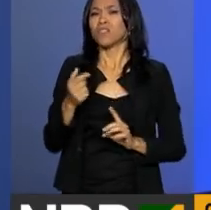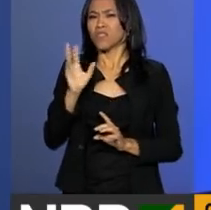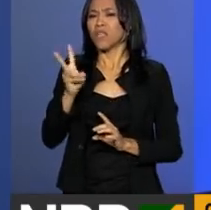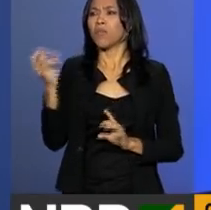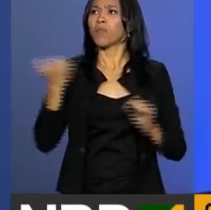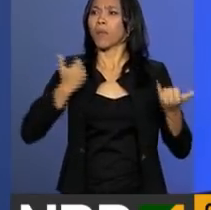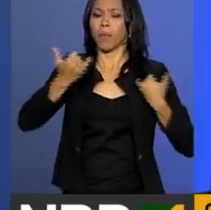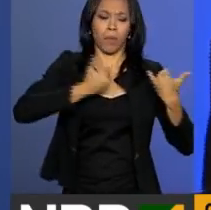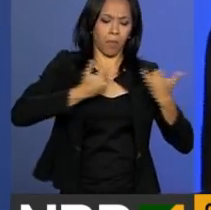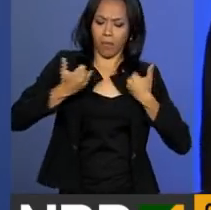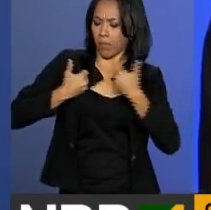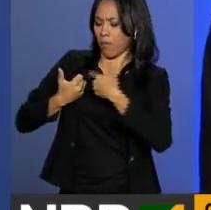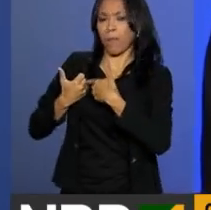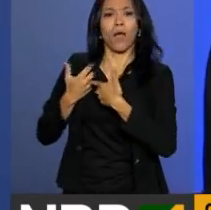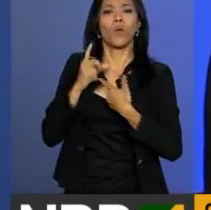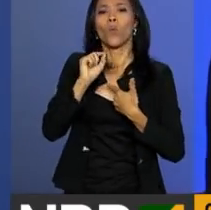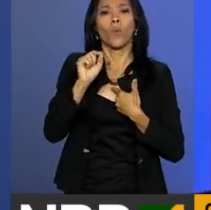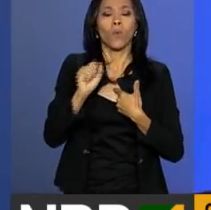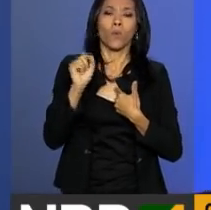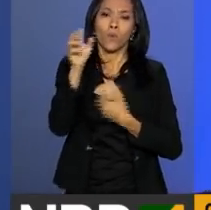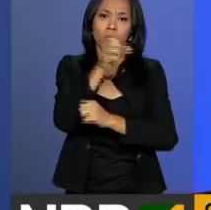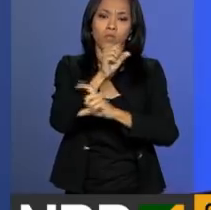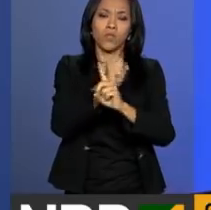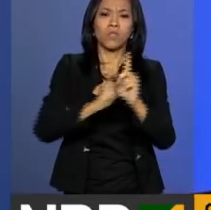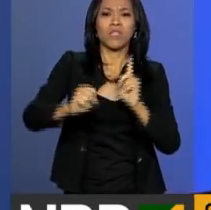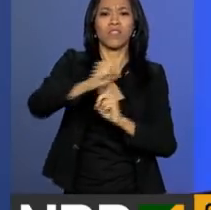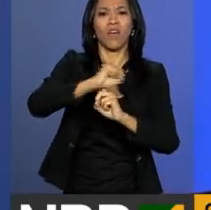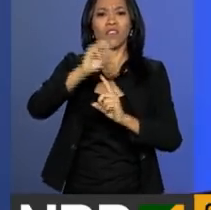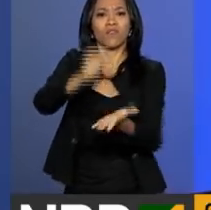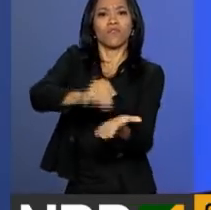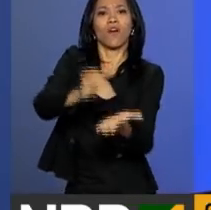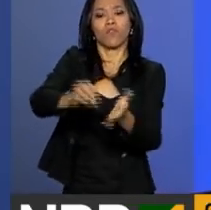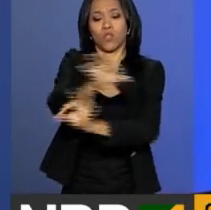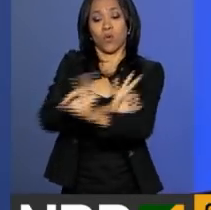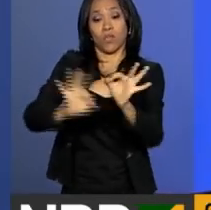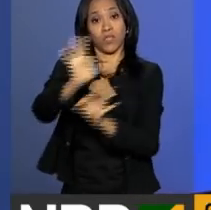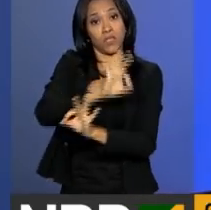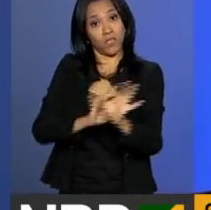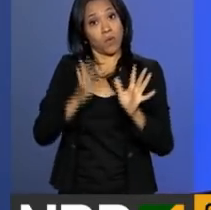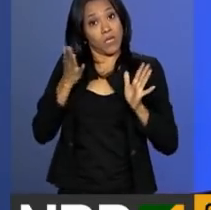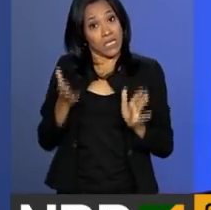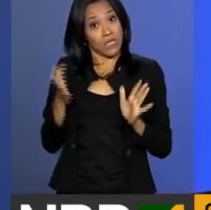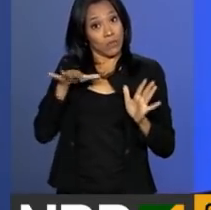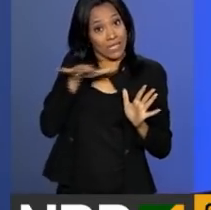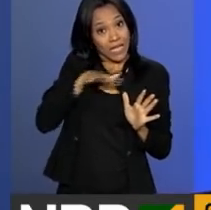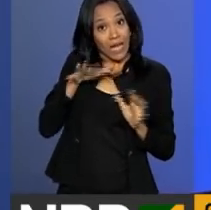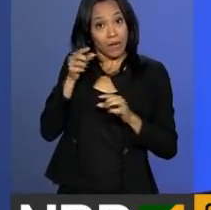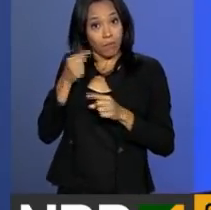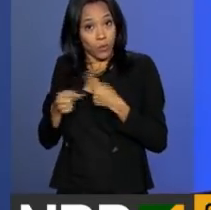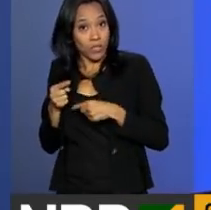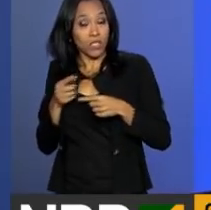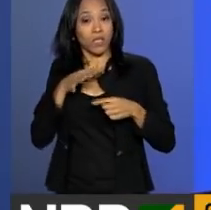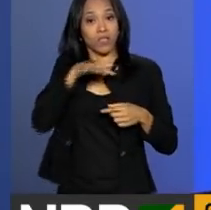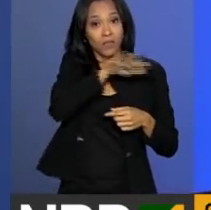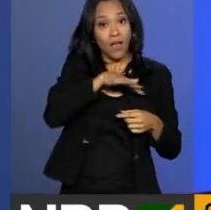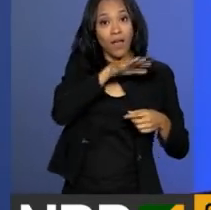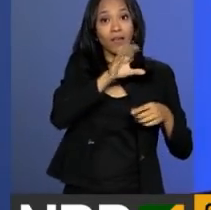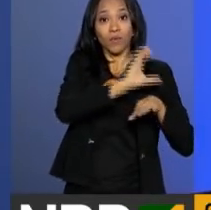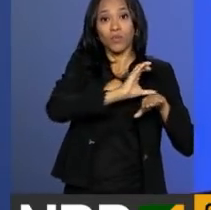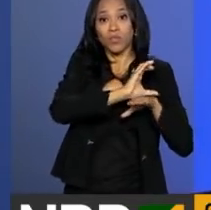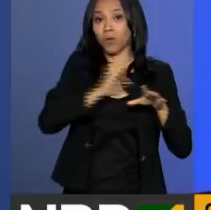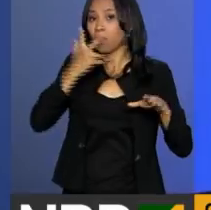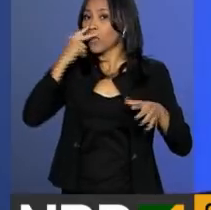em sociedade desorganizada e digamos assim jurídica e politicamente é uma contradição dos próprios